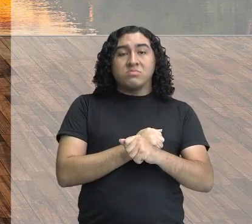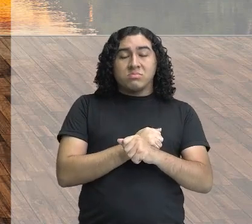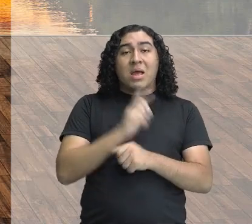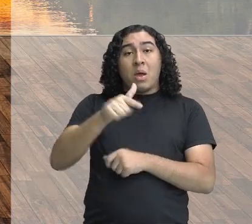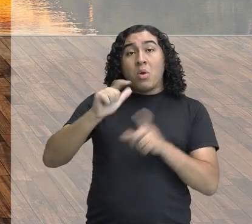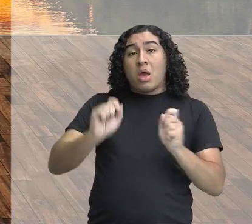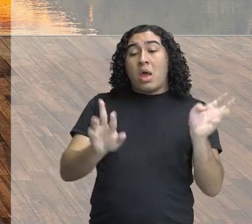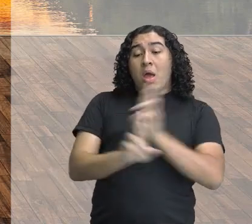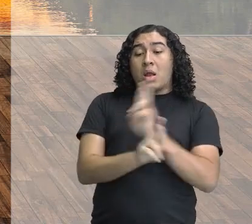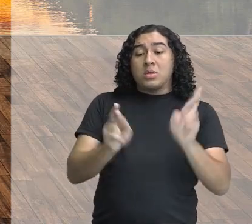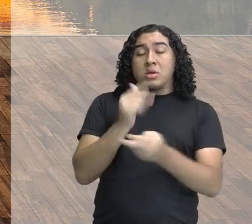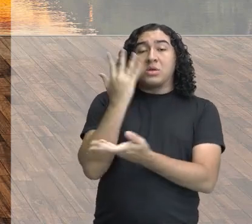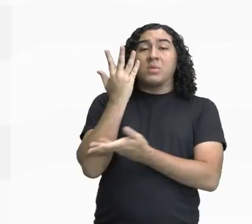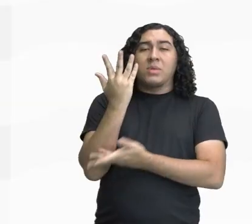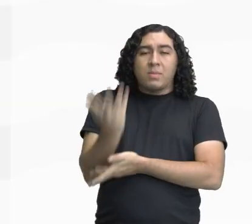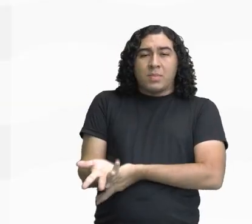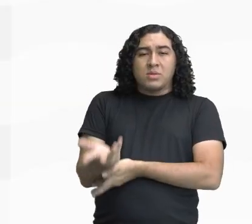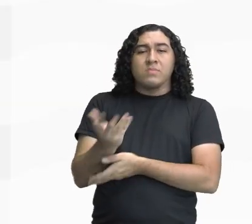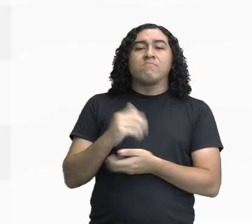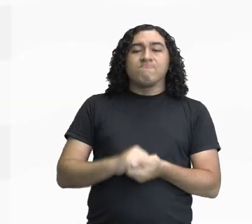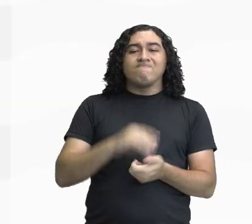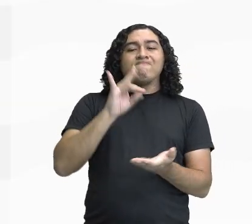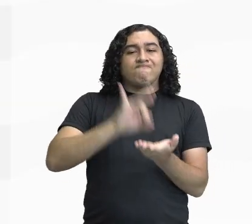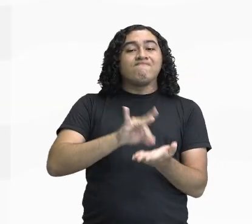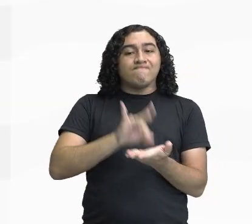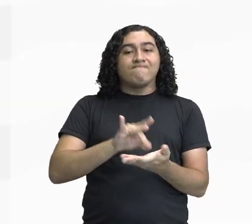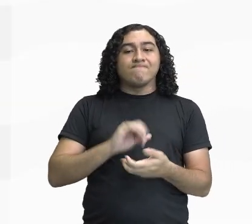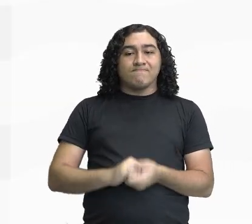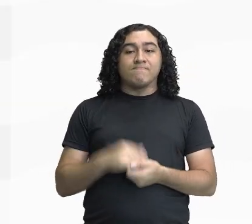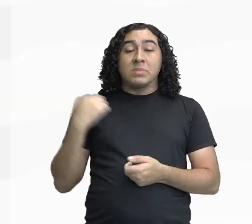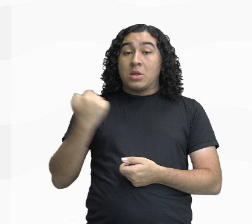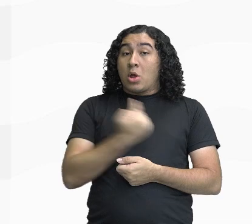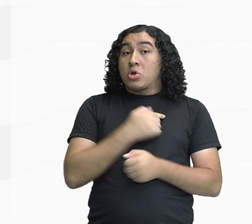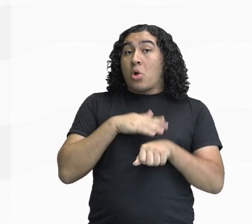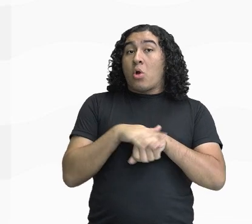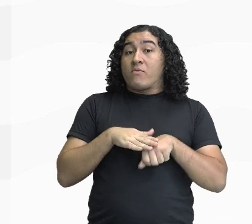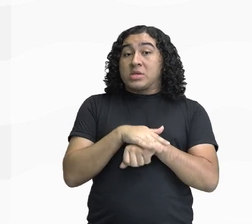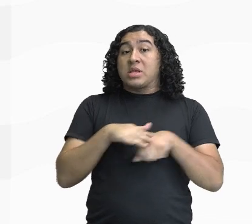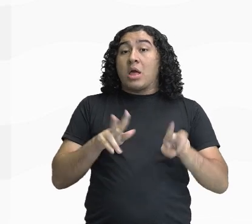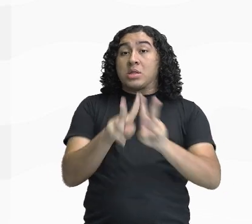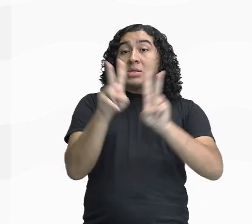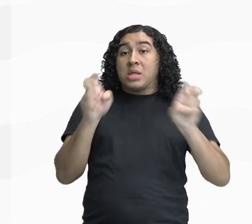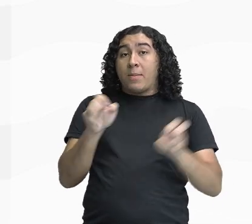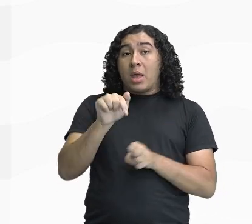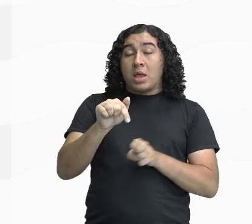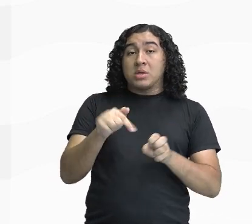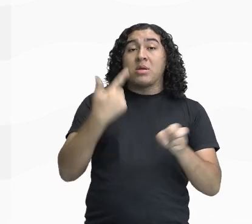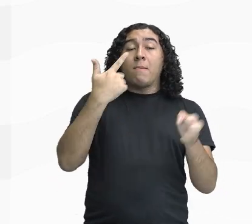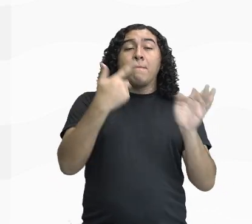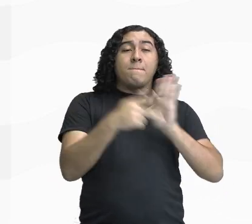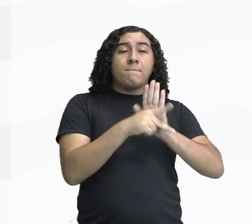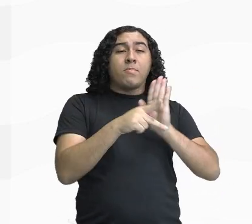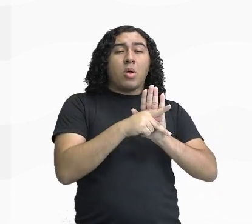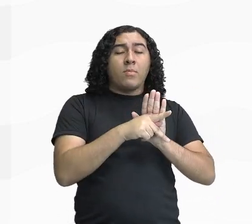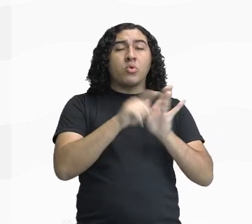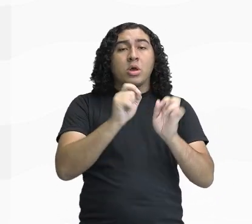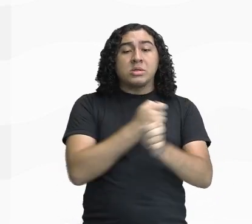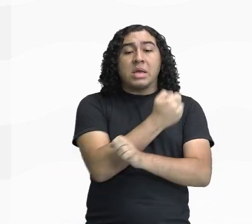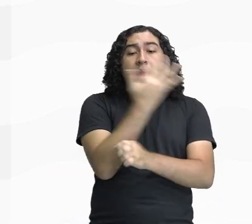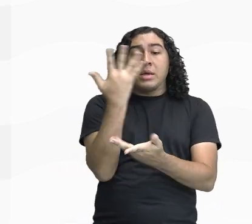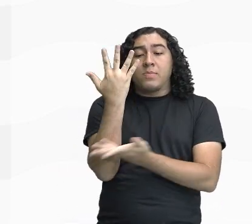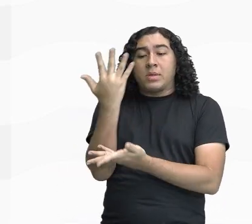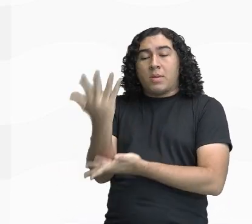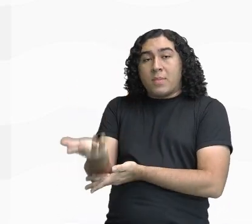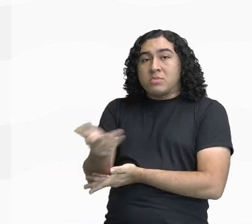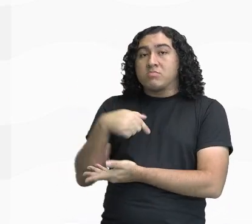ao desmatamento. Exatamente isso. Nós vamos conversar um pouquinho sobre essa questão desse desmatamento